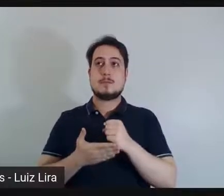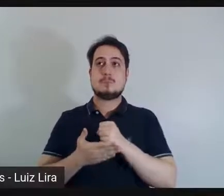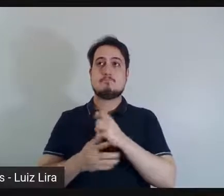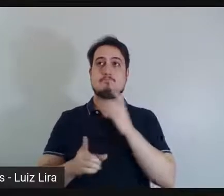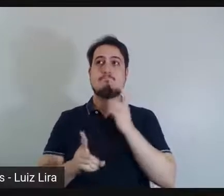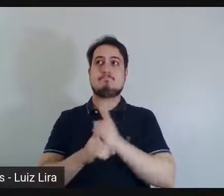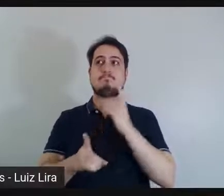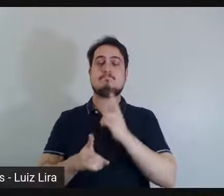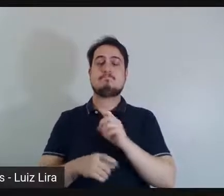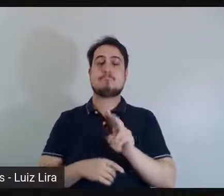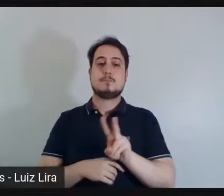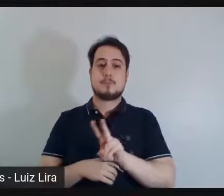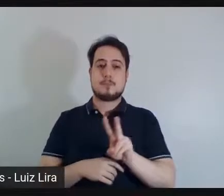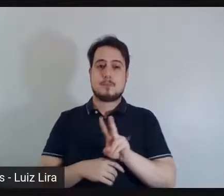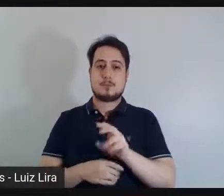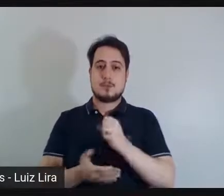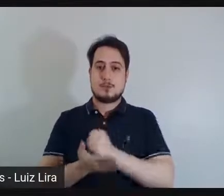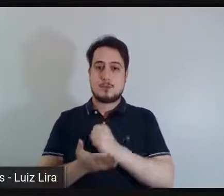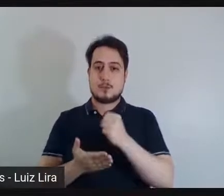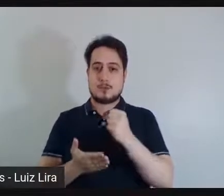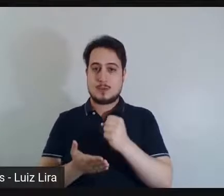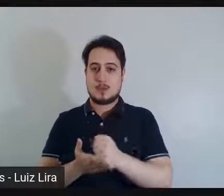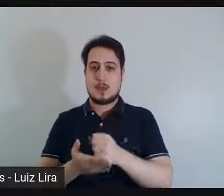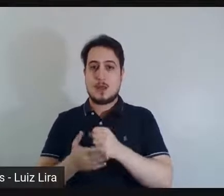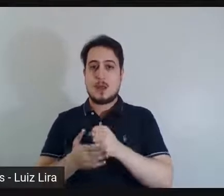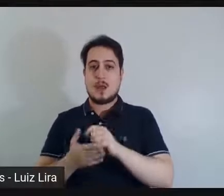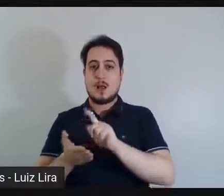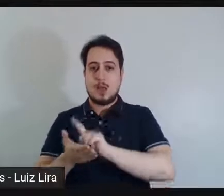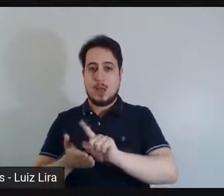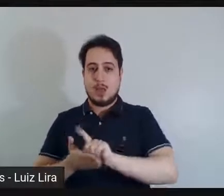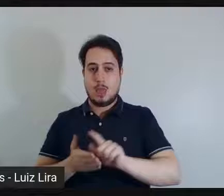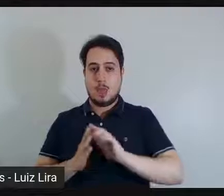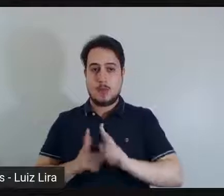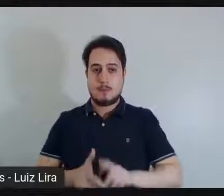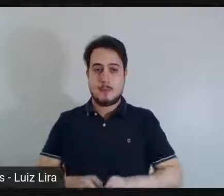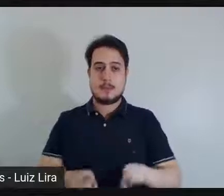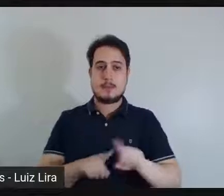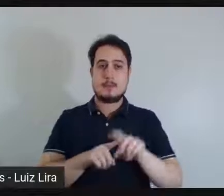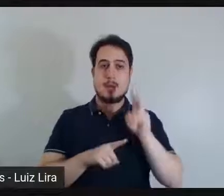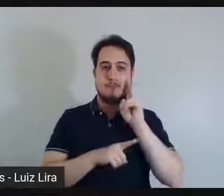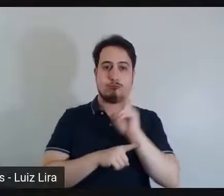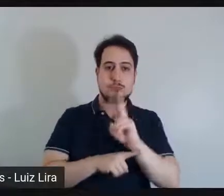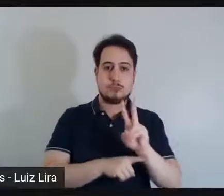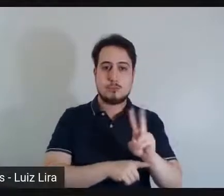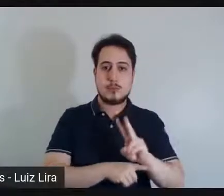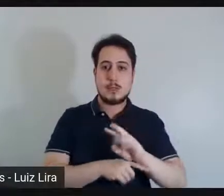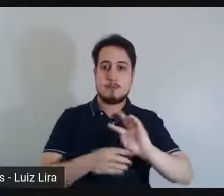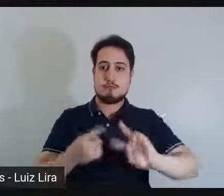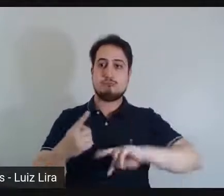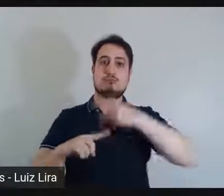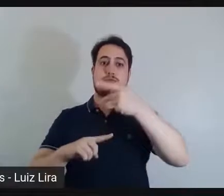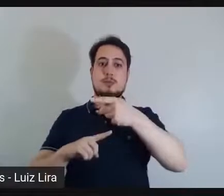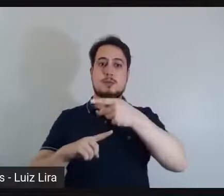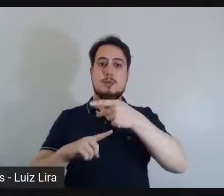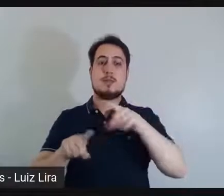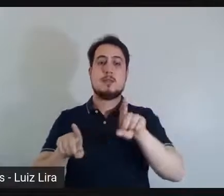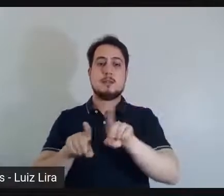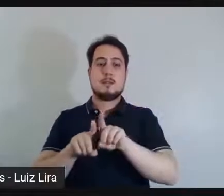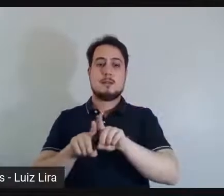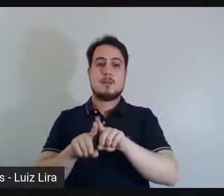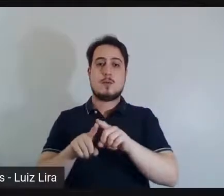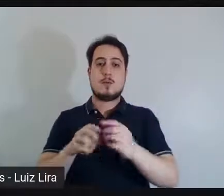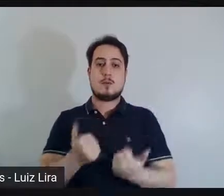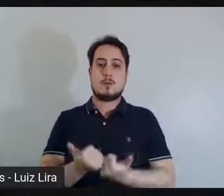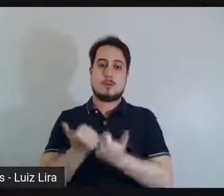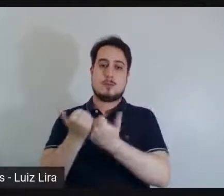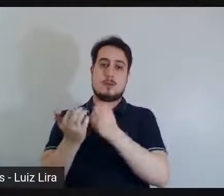Os dois contratos de limpeza e vigilância, se somados, eles superam o contrato de apoio administrativo. Como eu vou melhorar